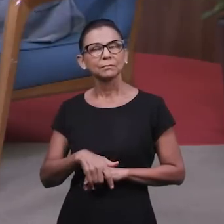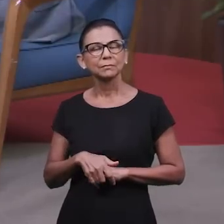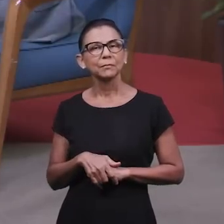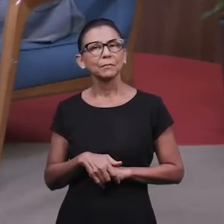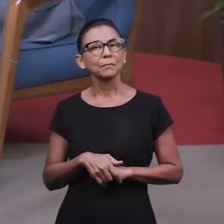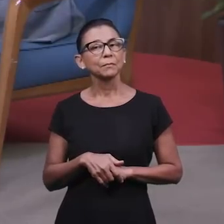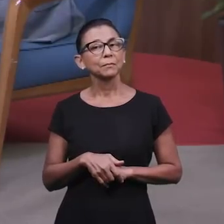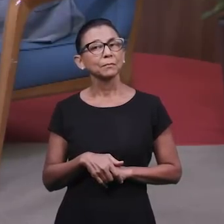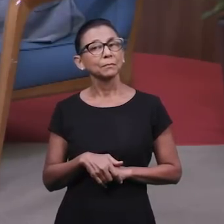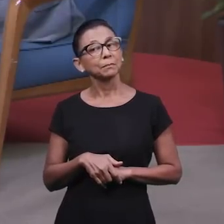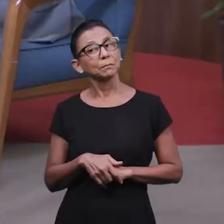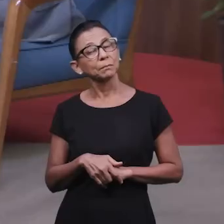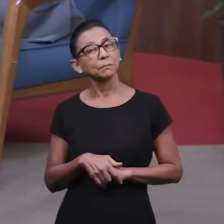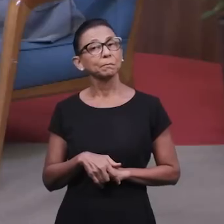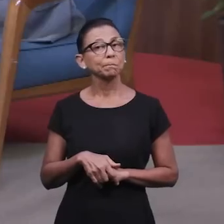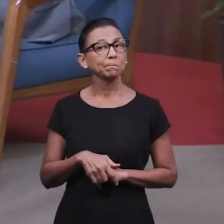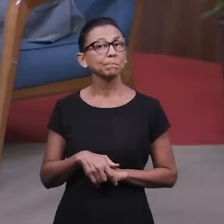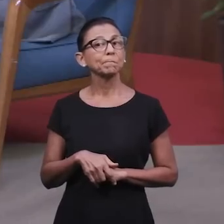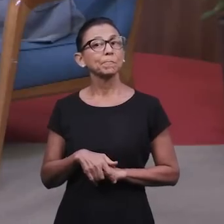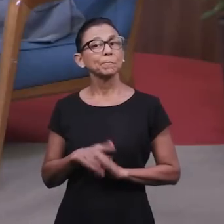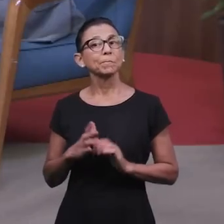está em constante